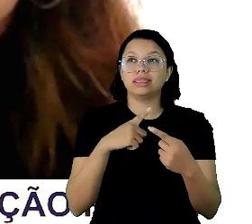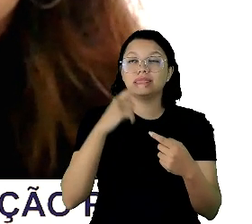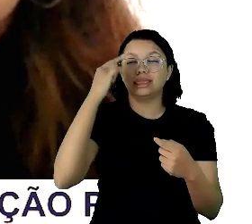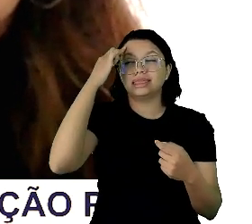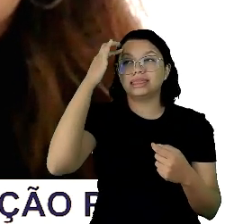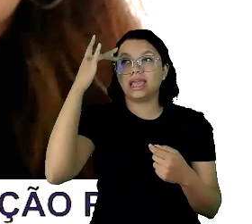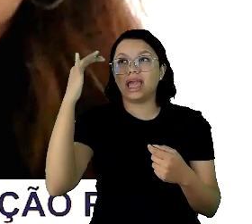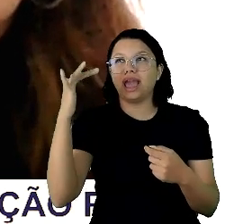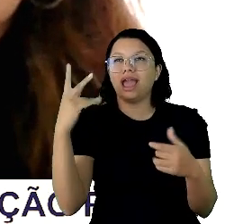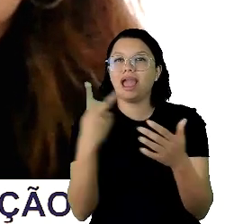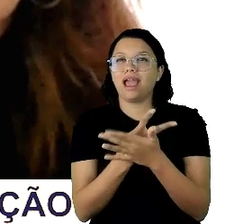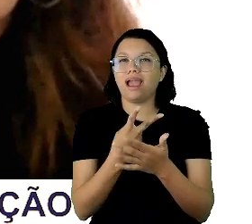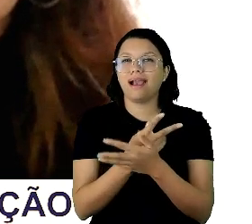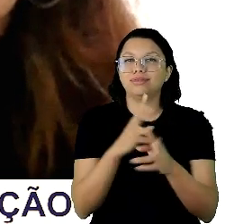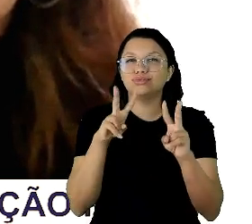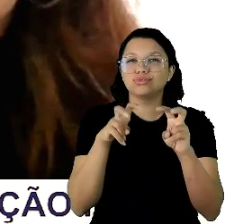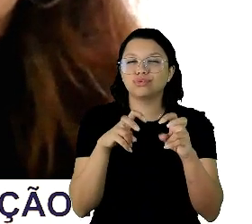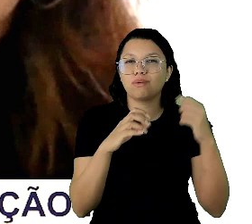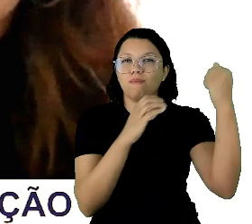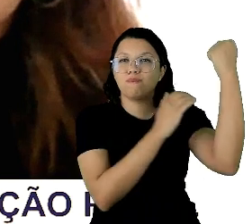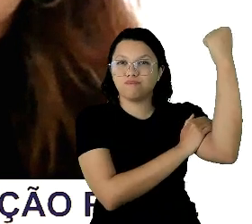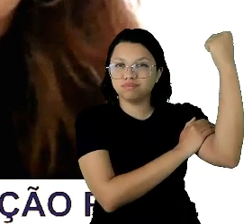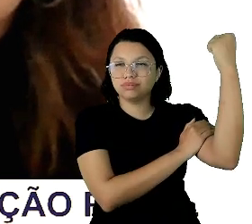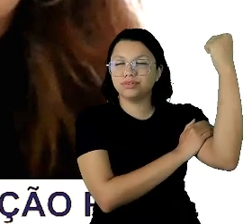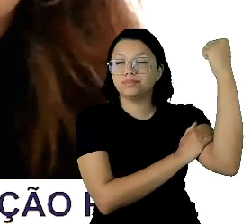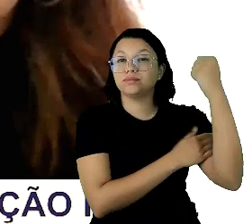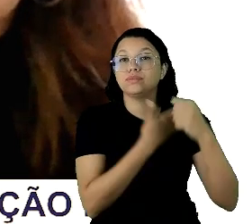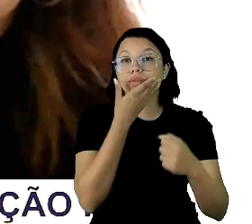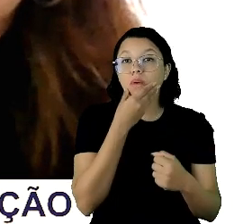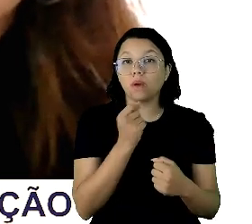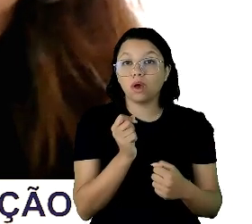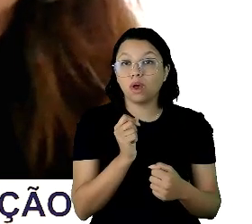Os homens também podem ser feministas, eu